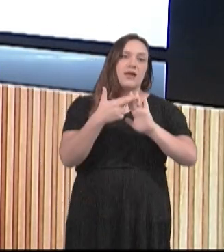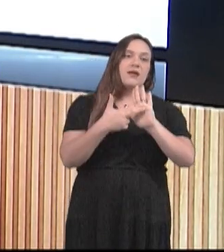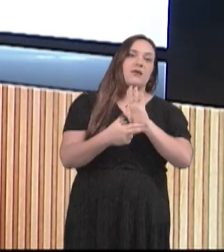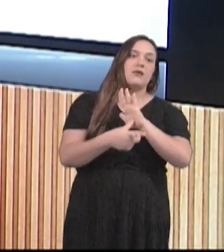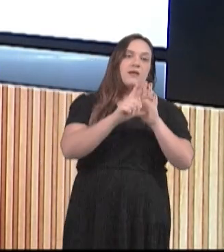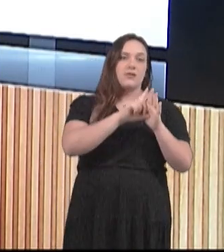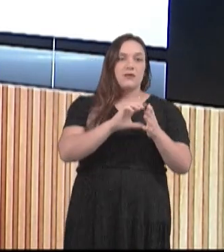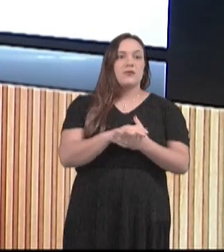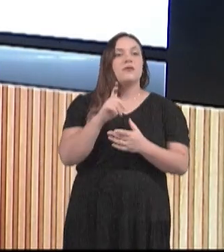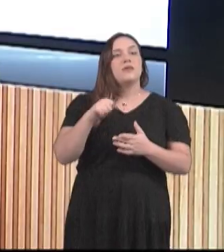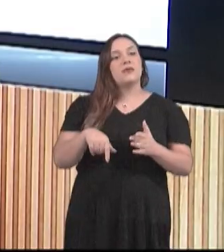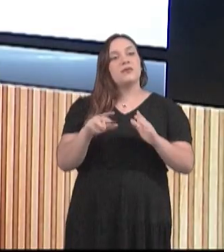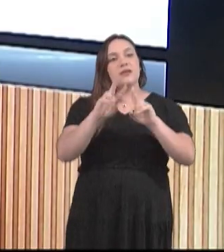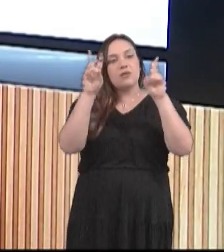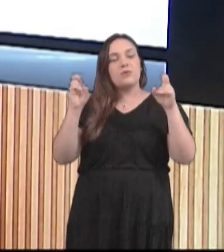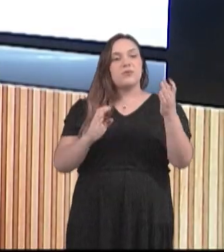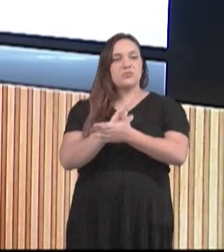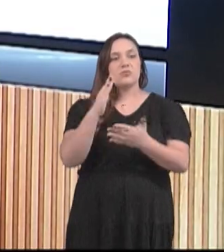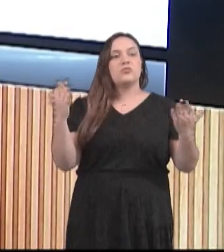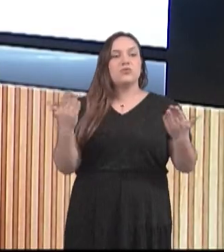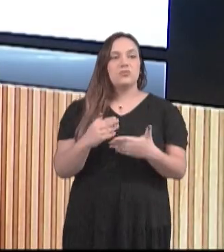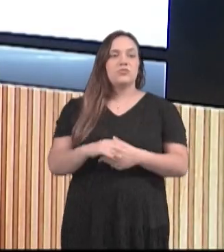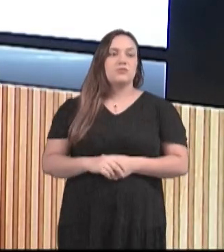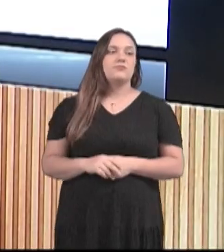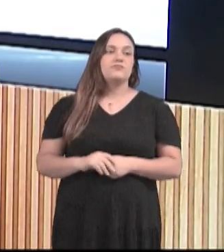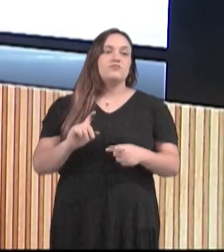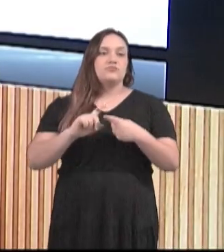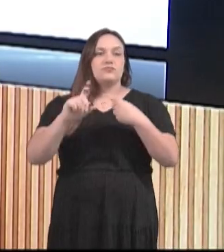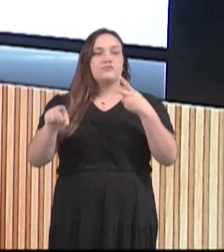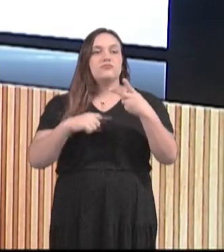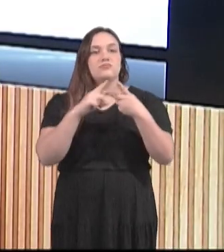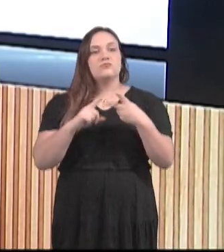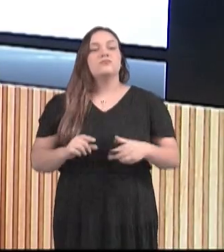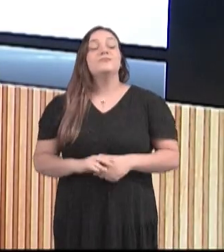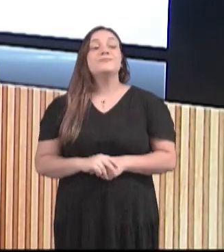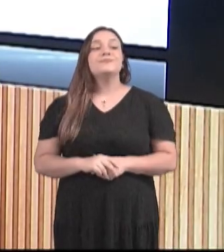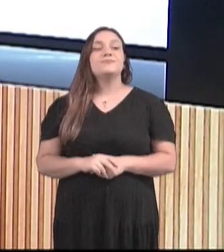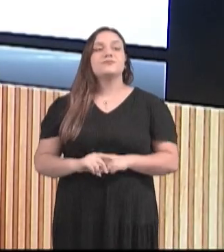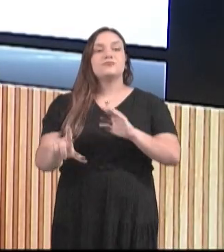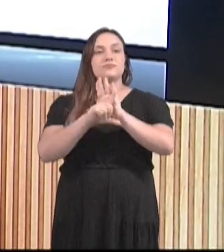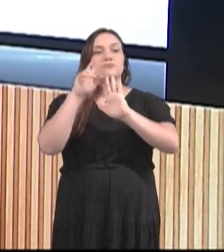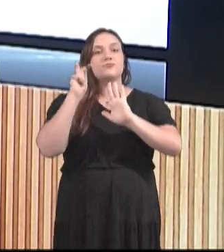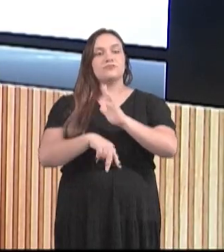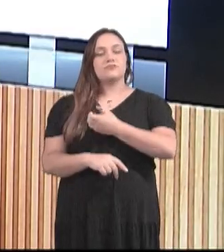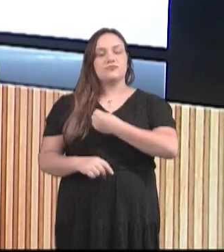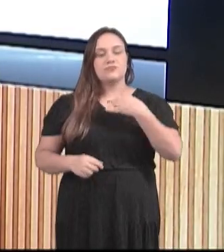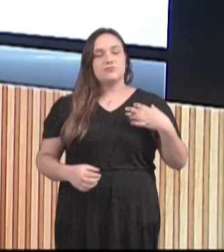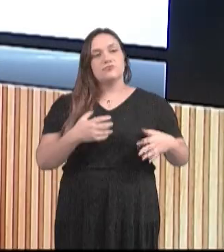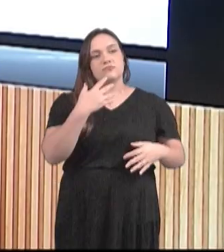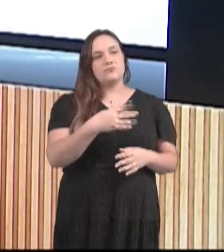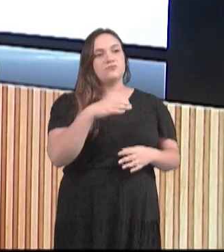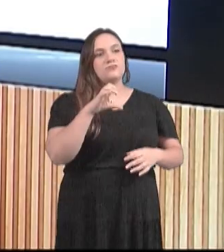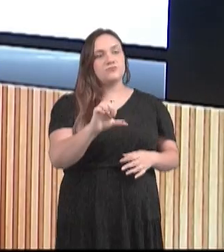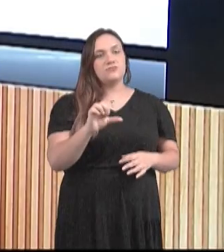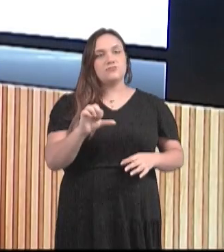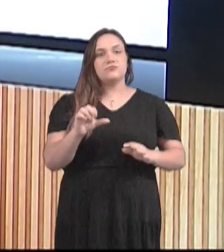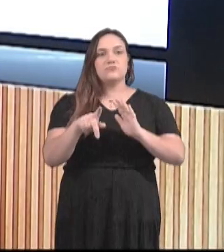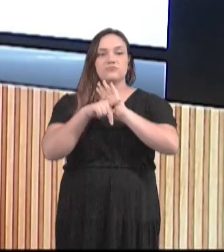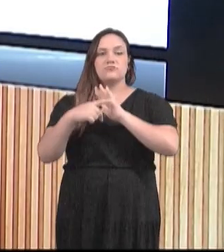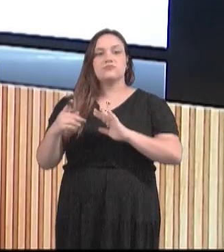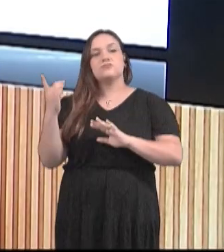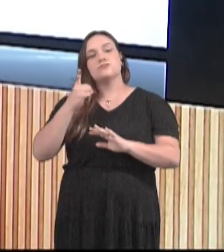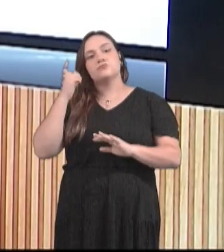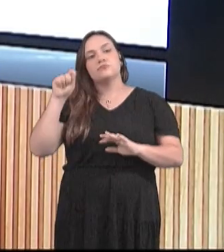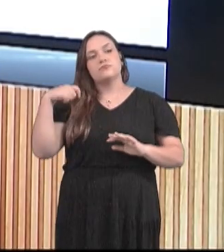então, aprovada na sessão de hoje. Próximo projeto. Projeto de lei de número 49, o autor